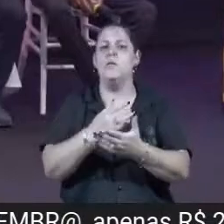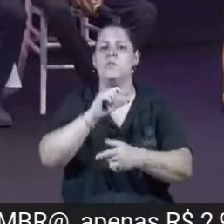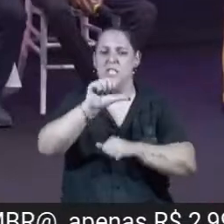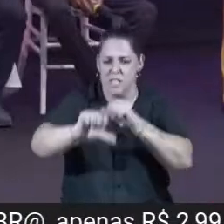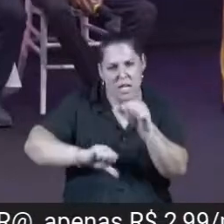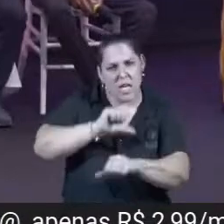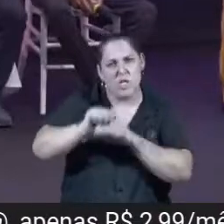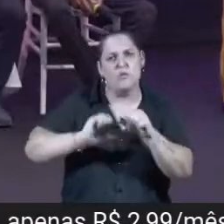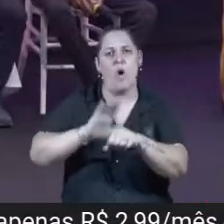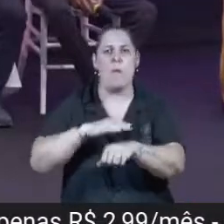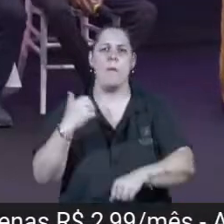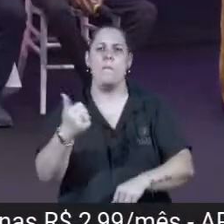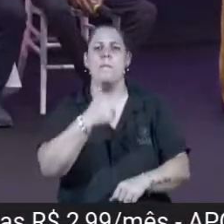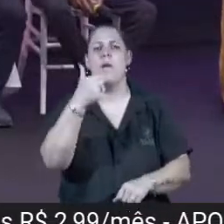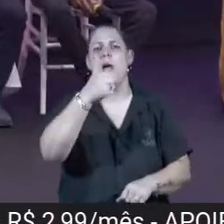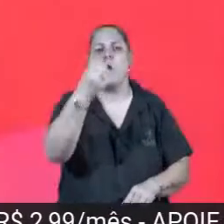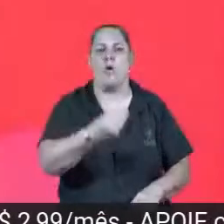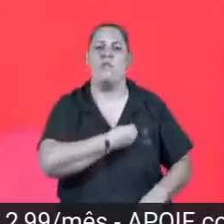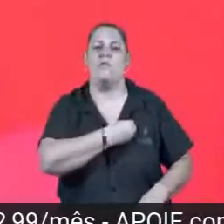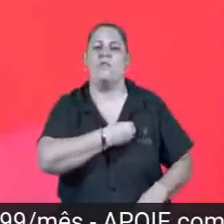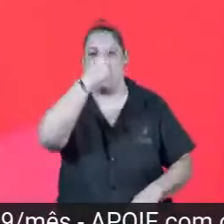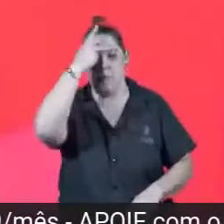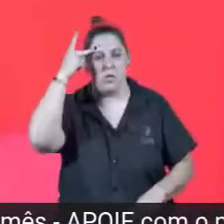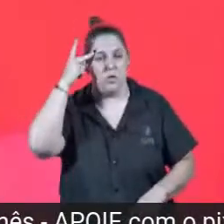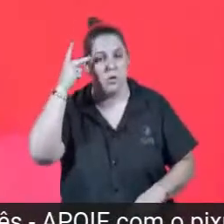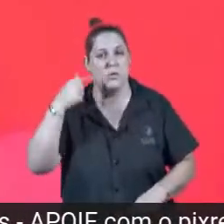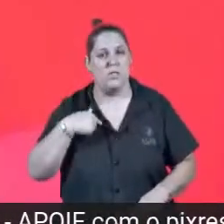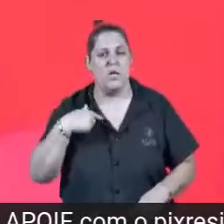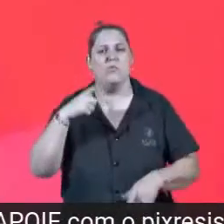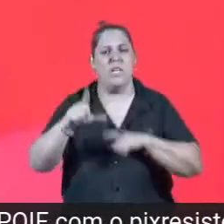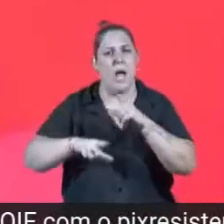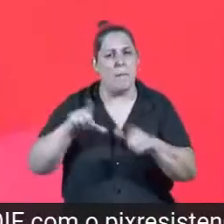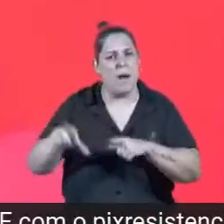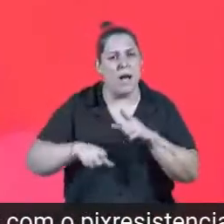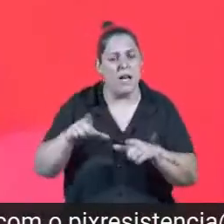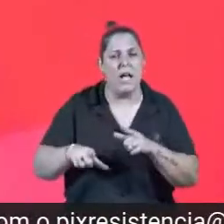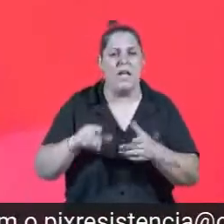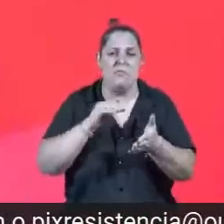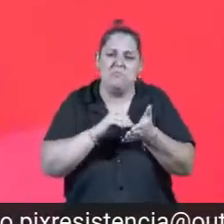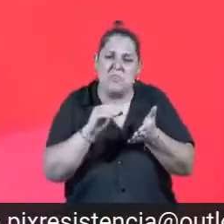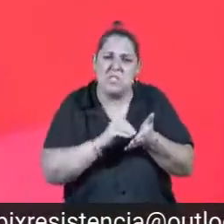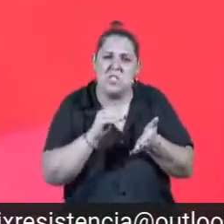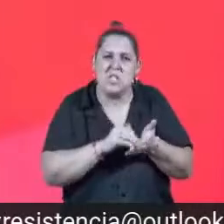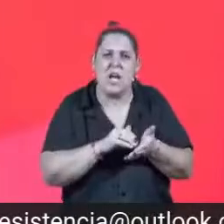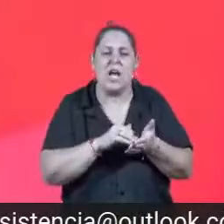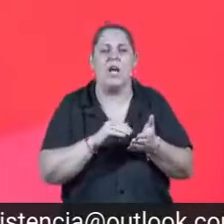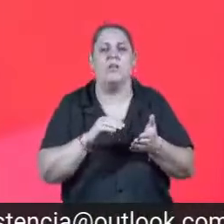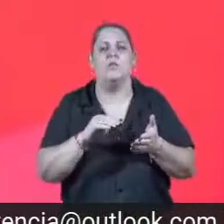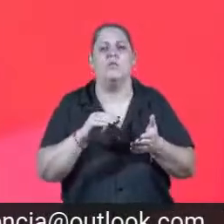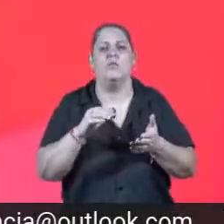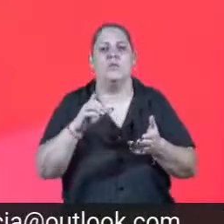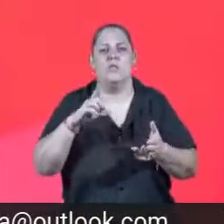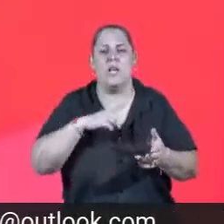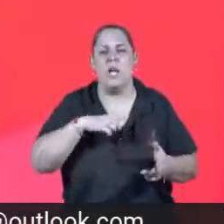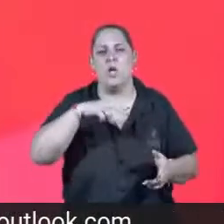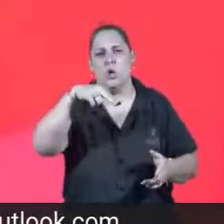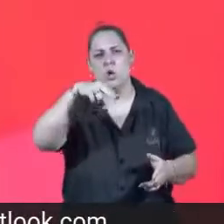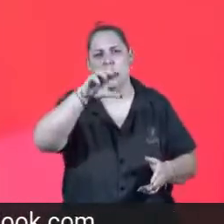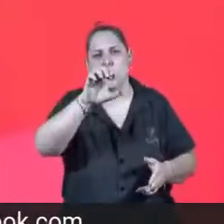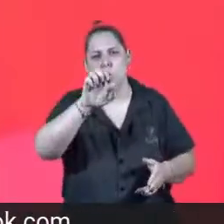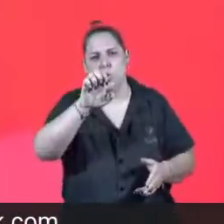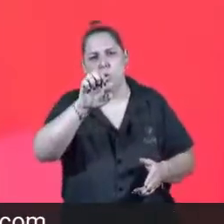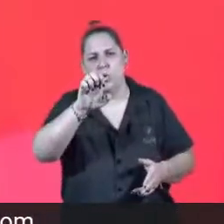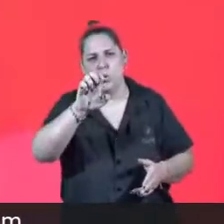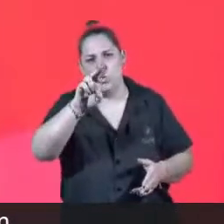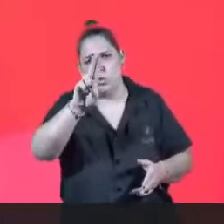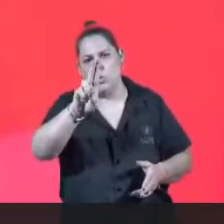de melhoria da vida das pessoas. Eu fui sindicalista, presidente dos sindicatos comerciários, como está aqui o Nunes, o Jacques, fui